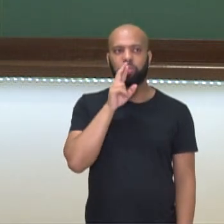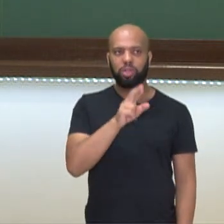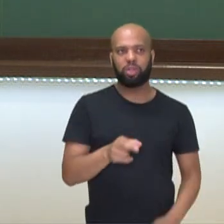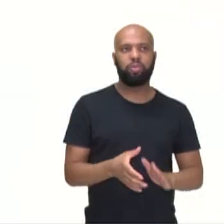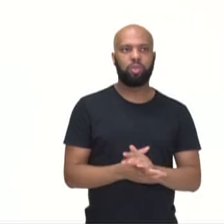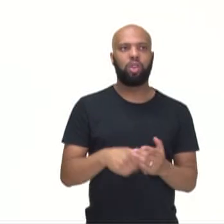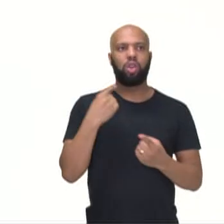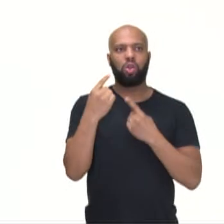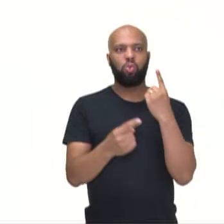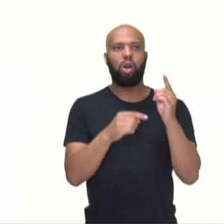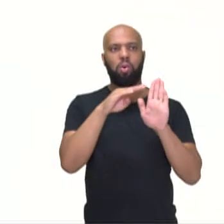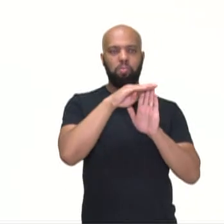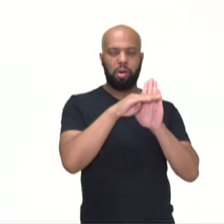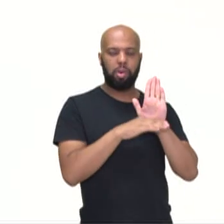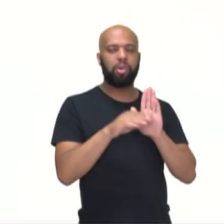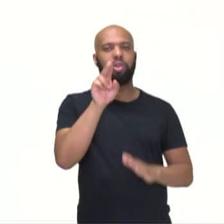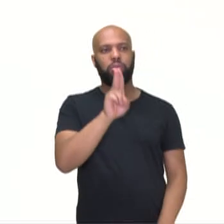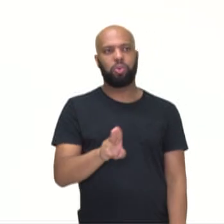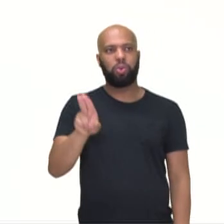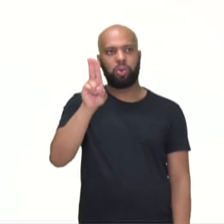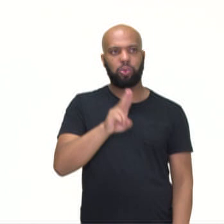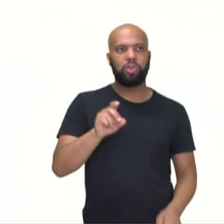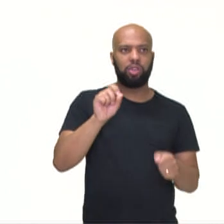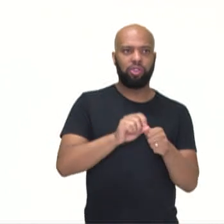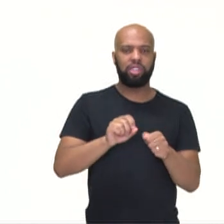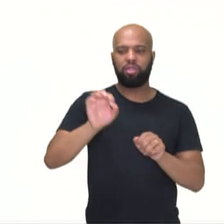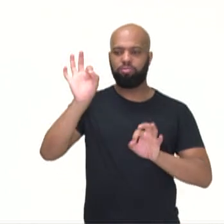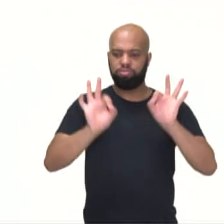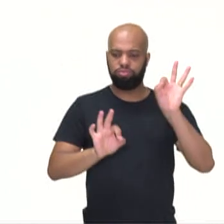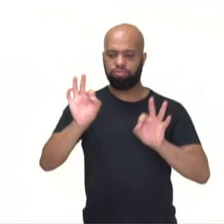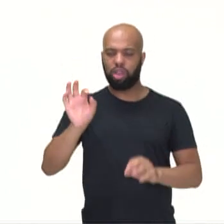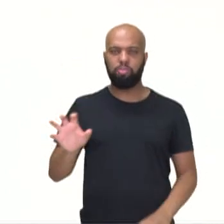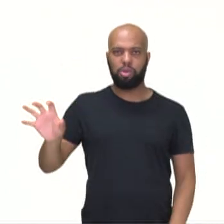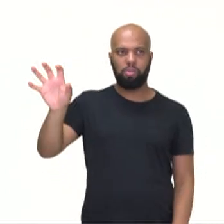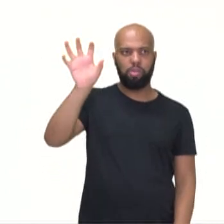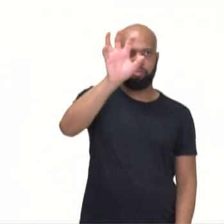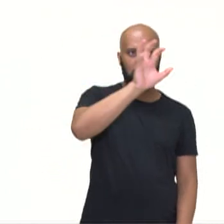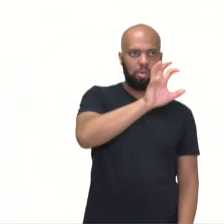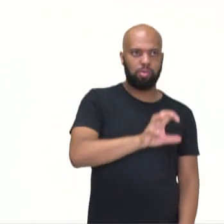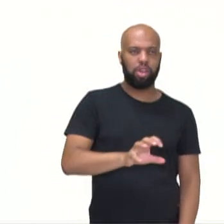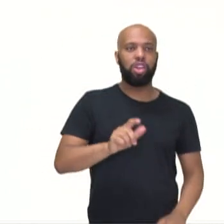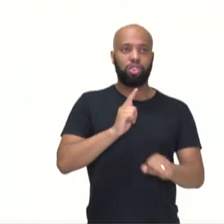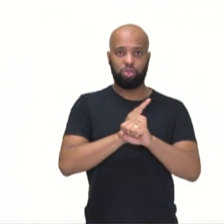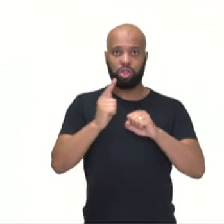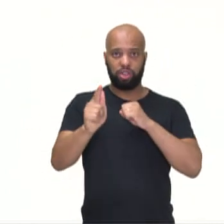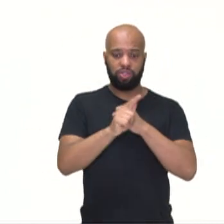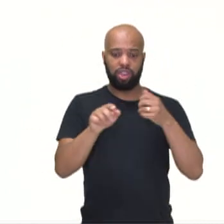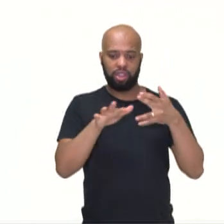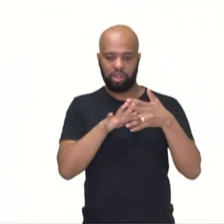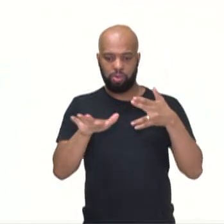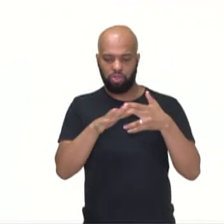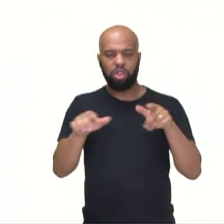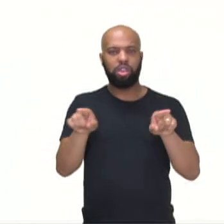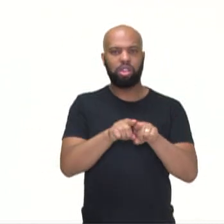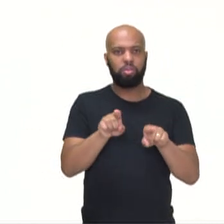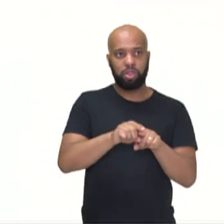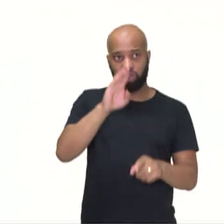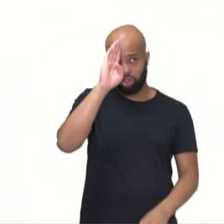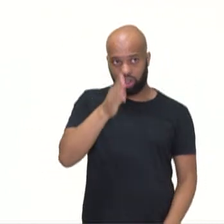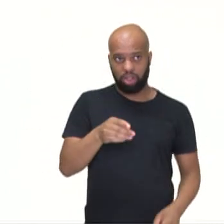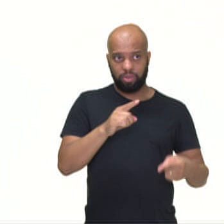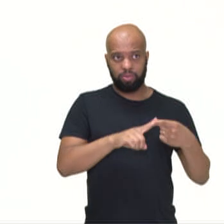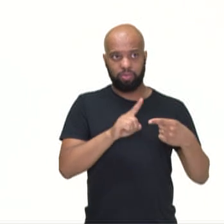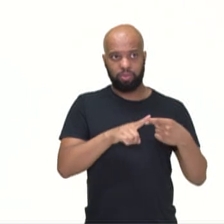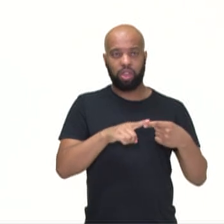quiz. Quais são os critérios utilizados para regionalizar o Paraná em regiões geográficas intermediárias e imediatas?